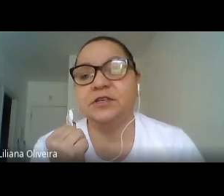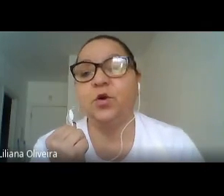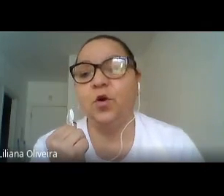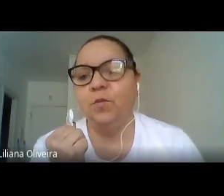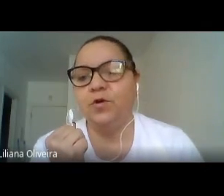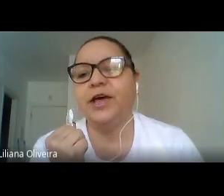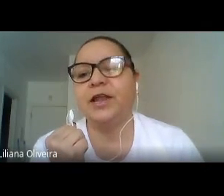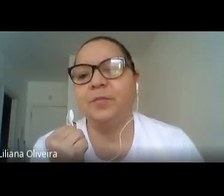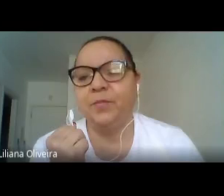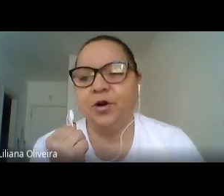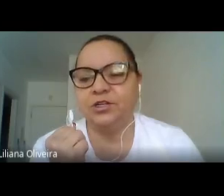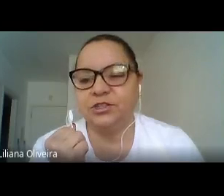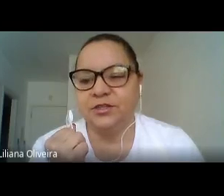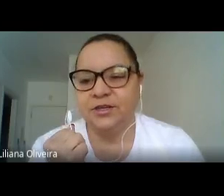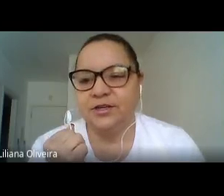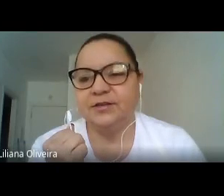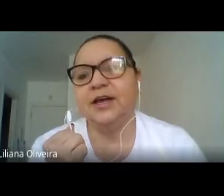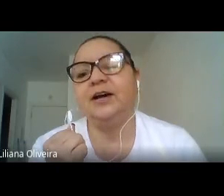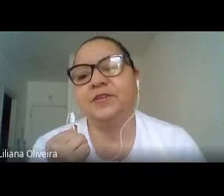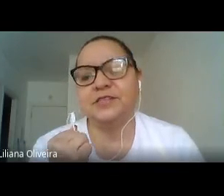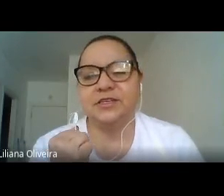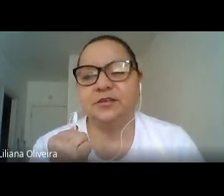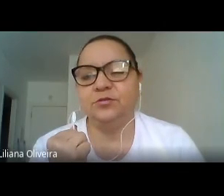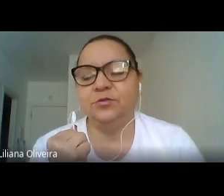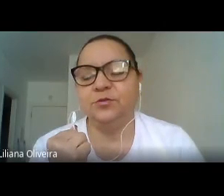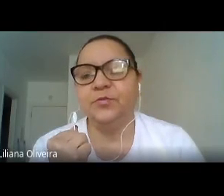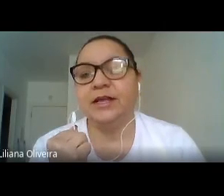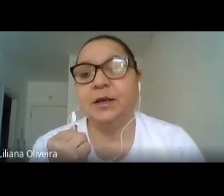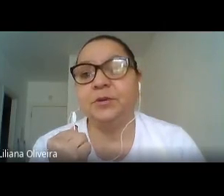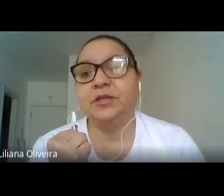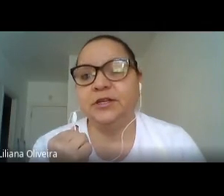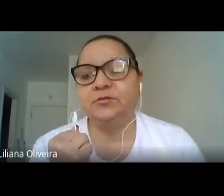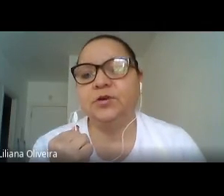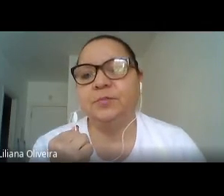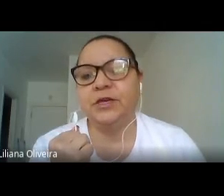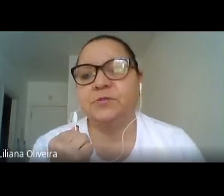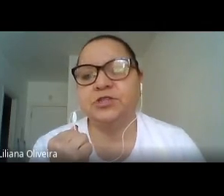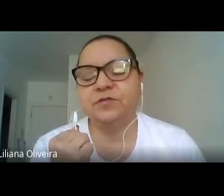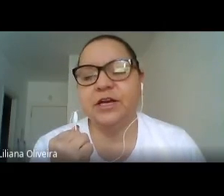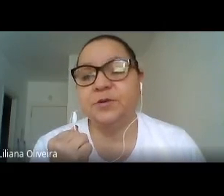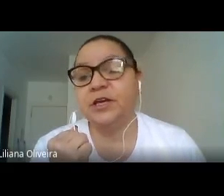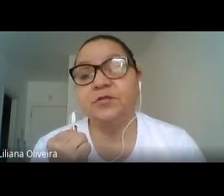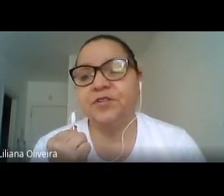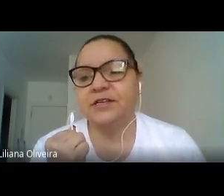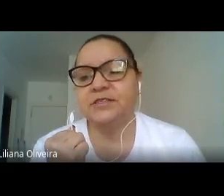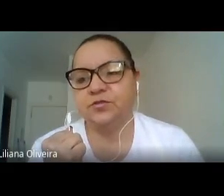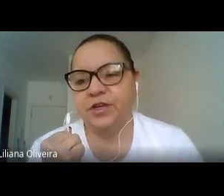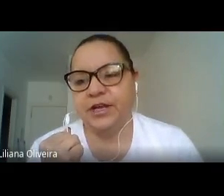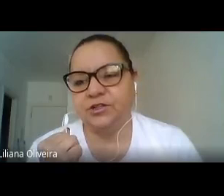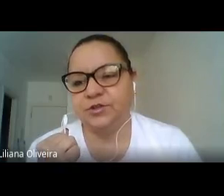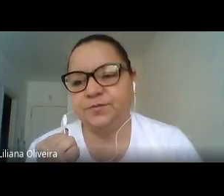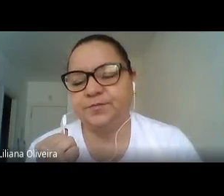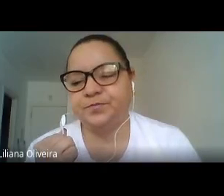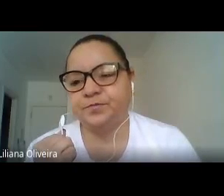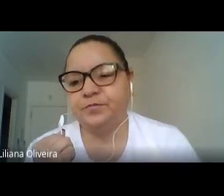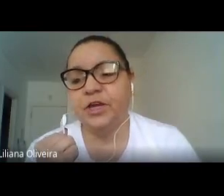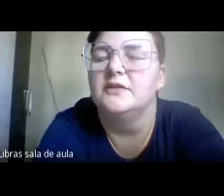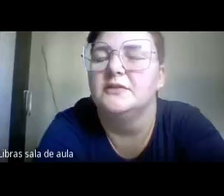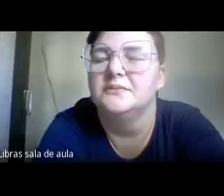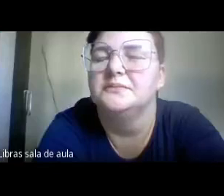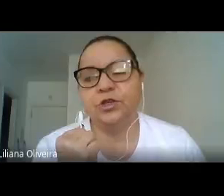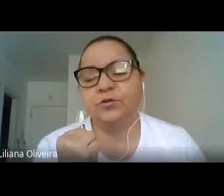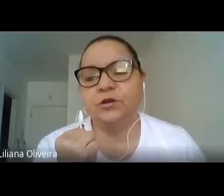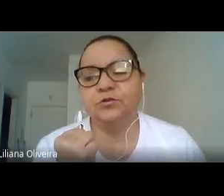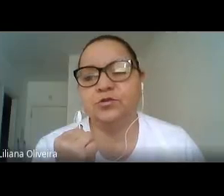atividade que ela está fazendo, como que ela pode estar fazendo, adaptando a mesma atividade para que não faça diferente.